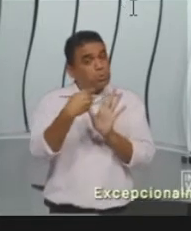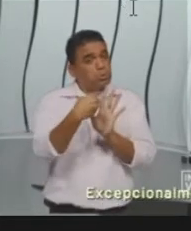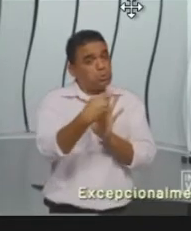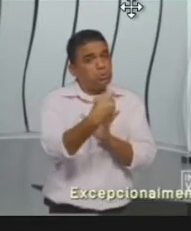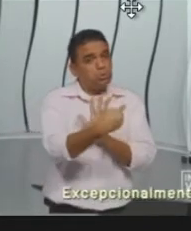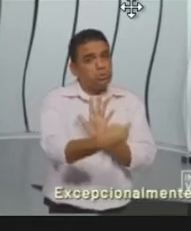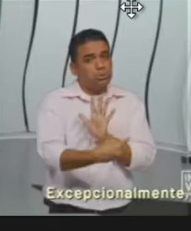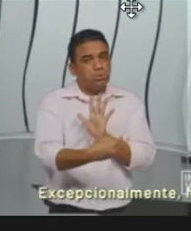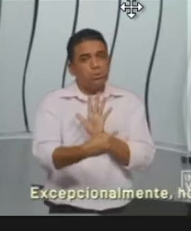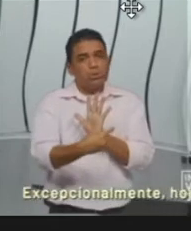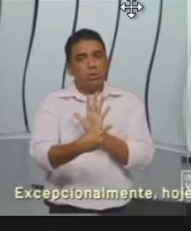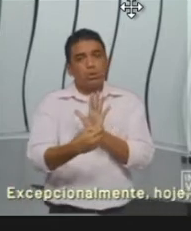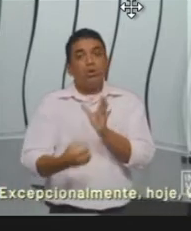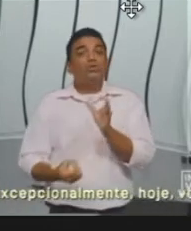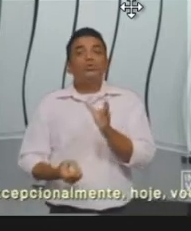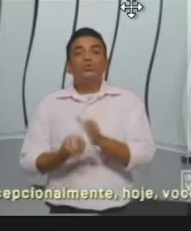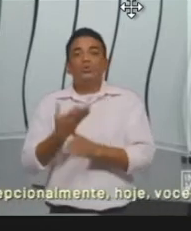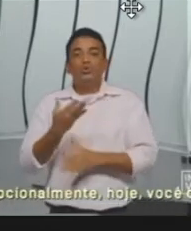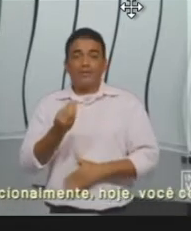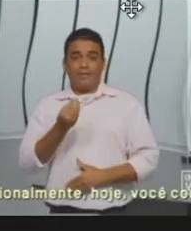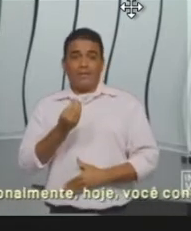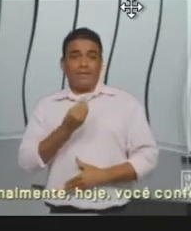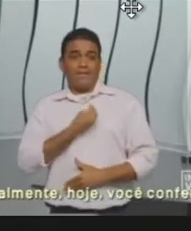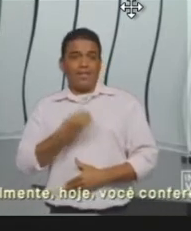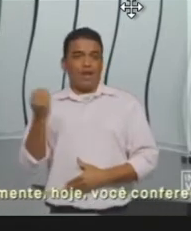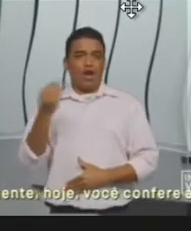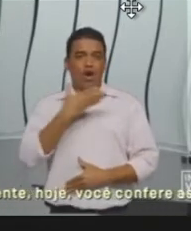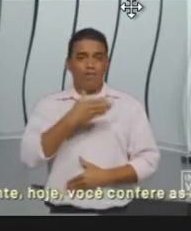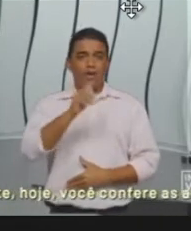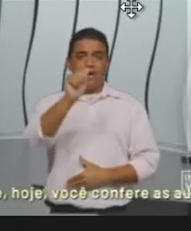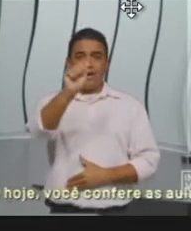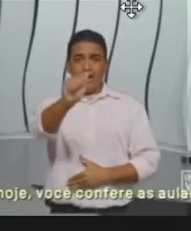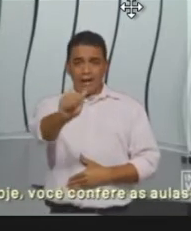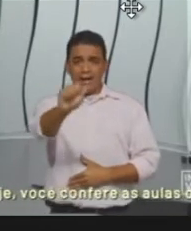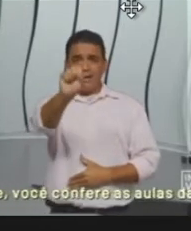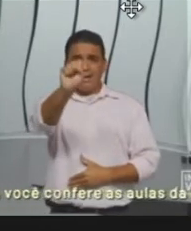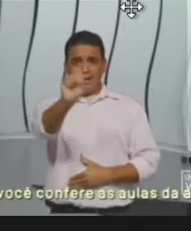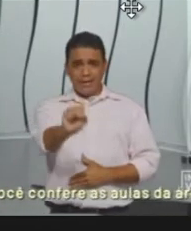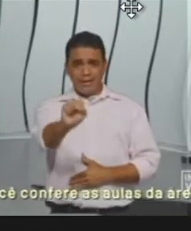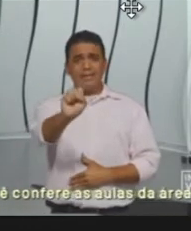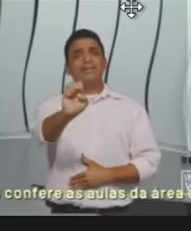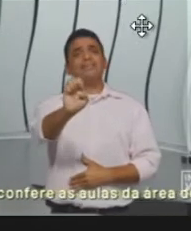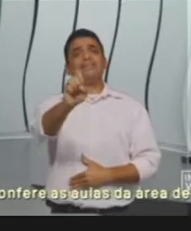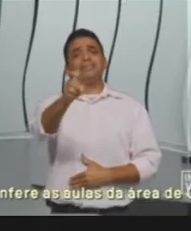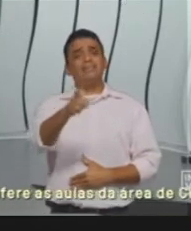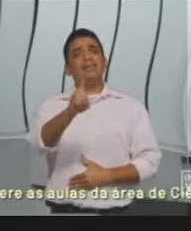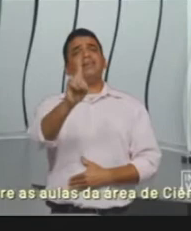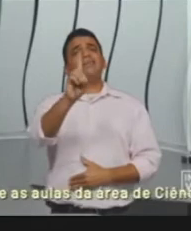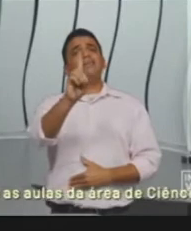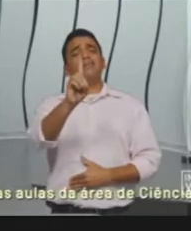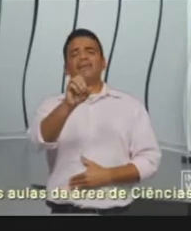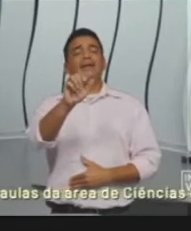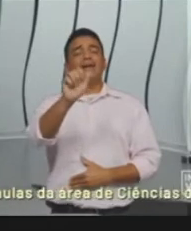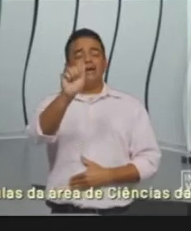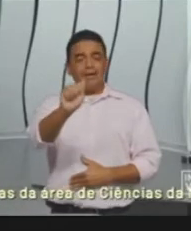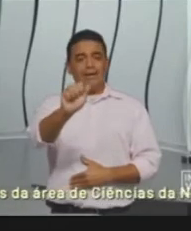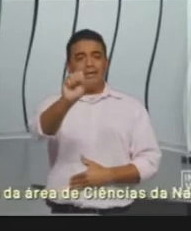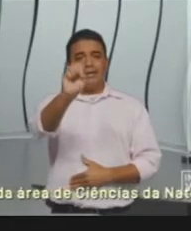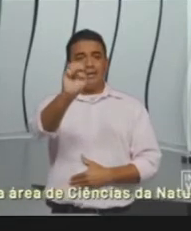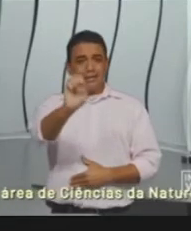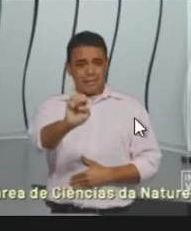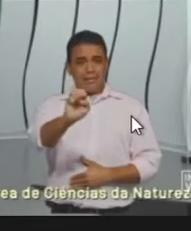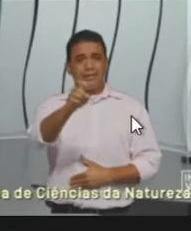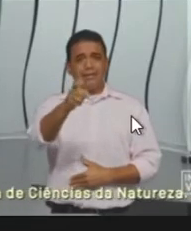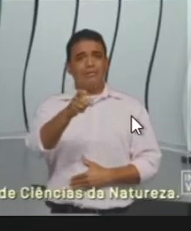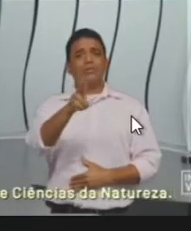de reprodução assexuada, que também é muito importante para a gente classificar alguns grupos de organismos vivos.